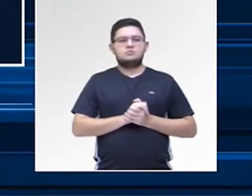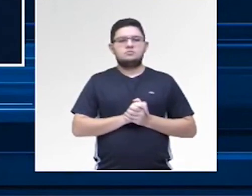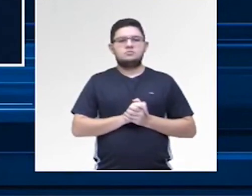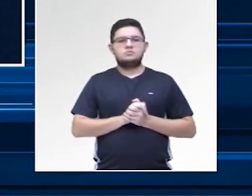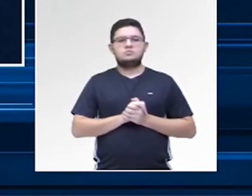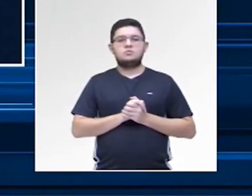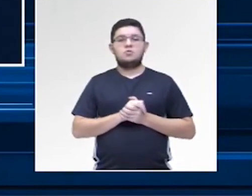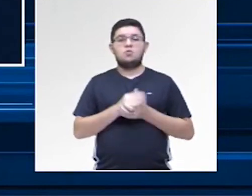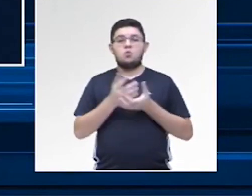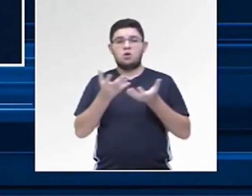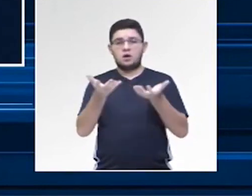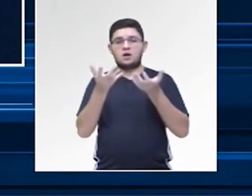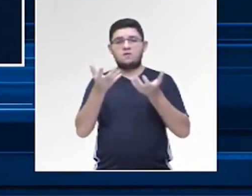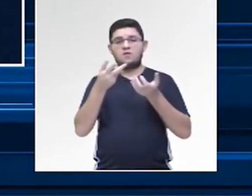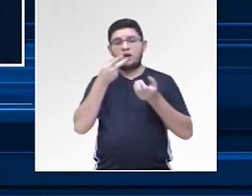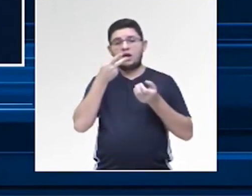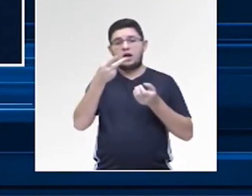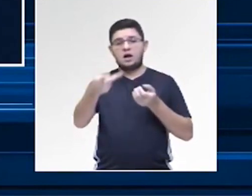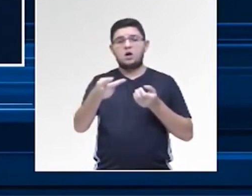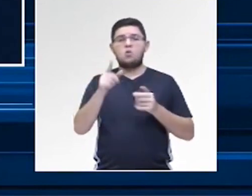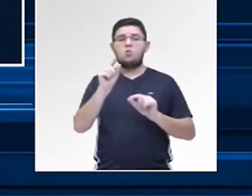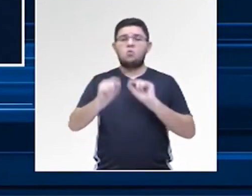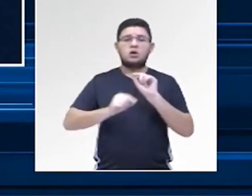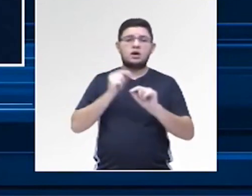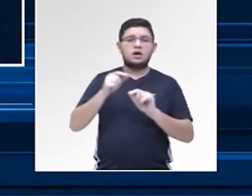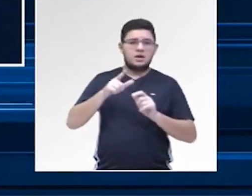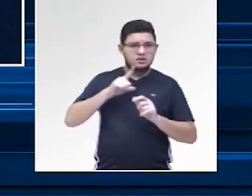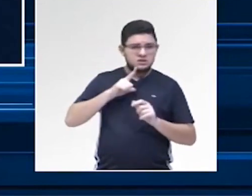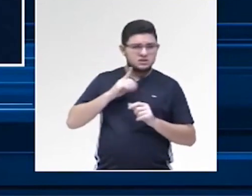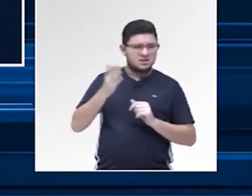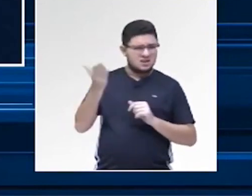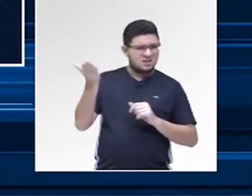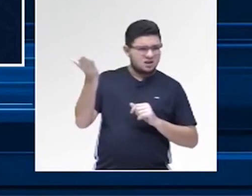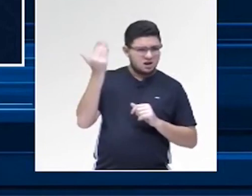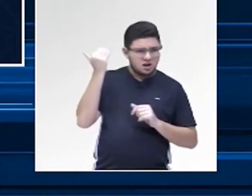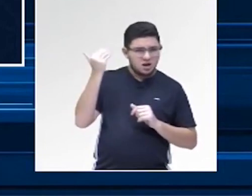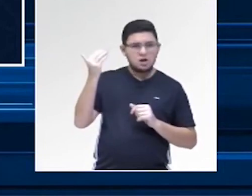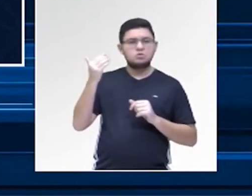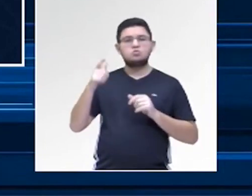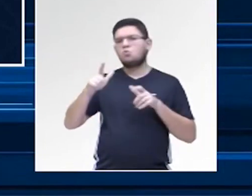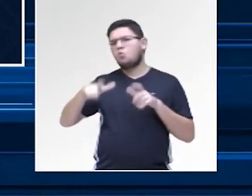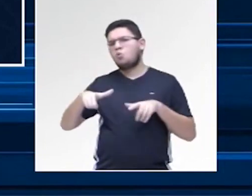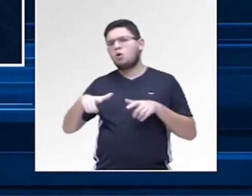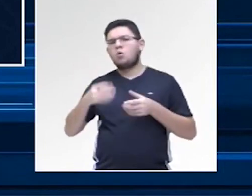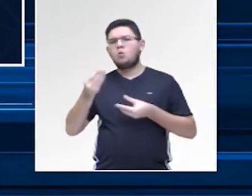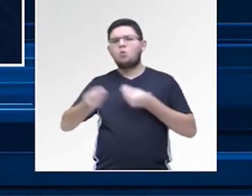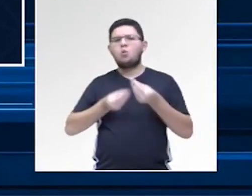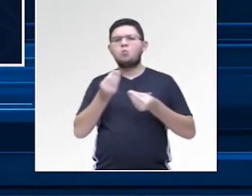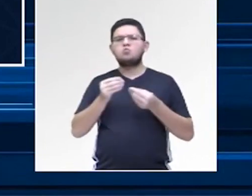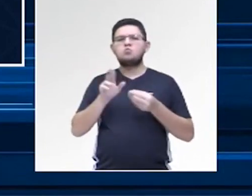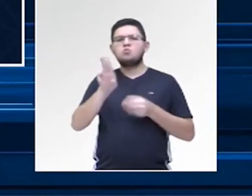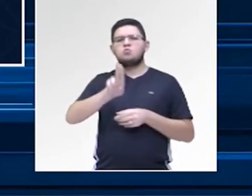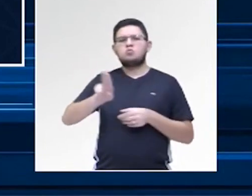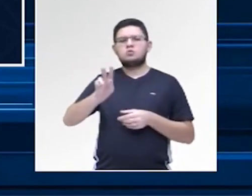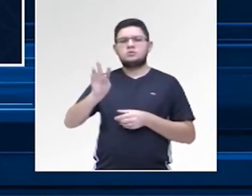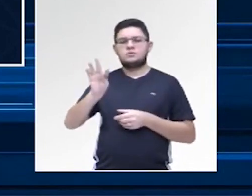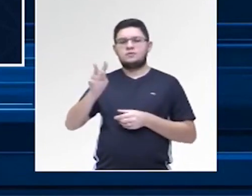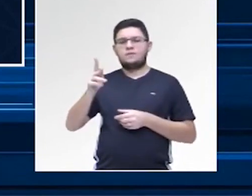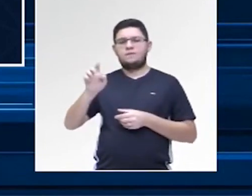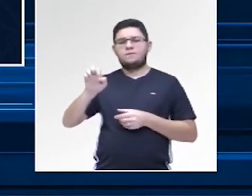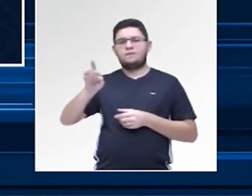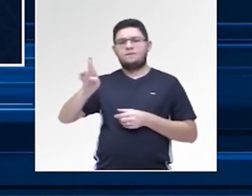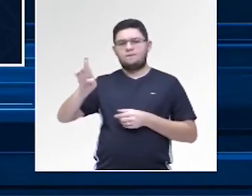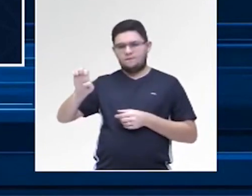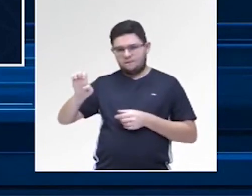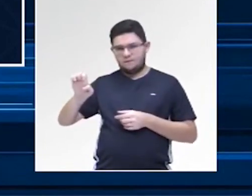queremos falar de algo que havia ou existia em um determinado lugar, usamos a expressão there was.